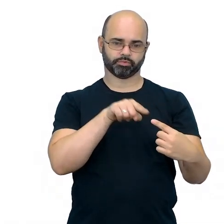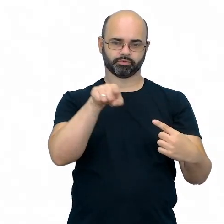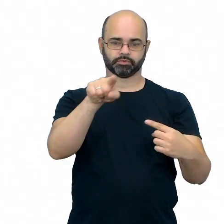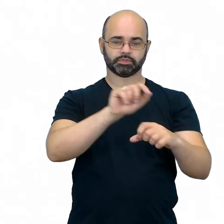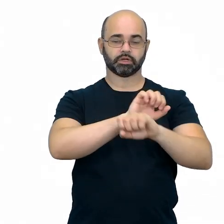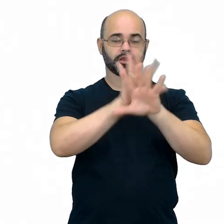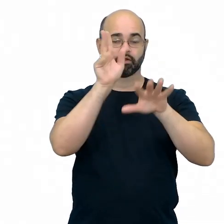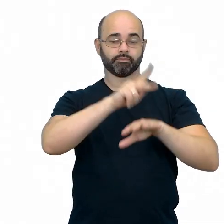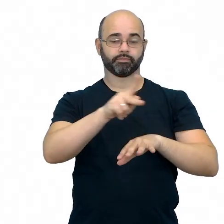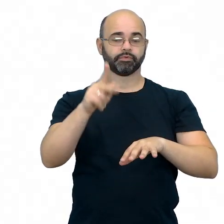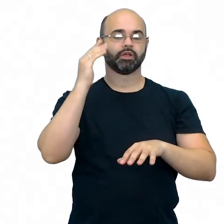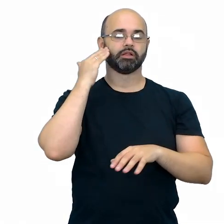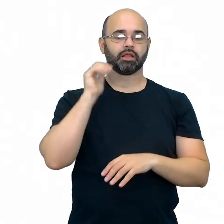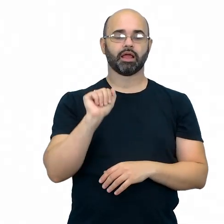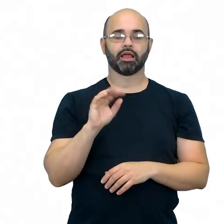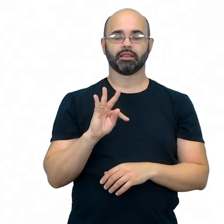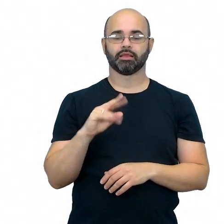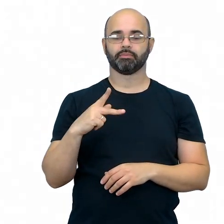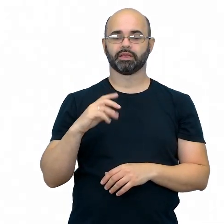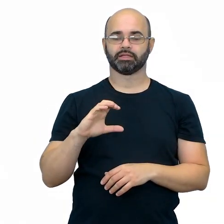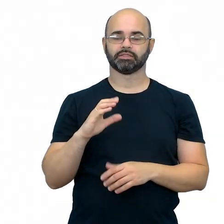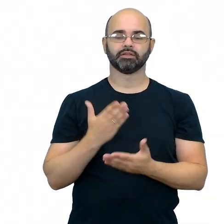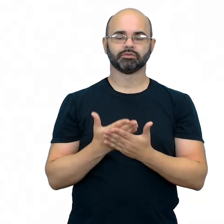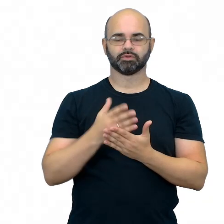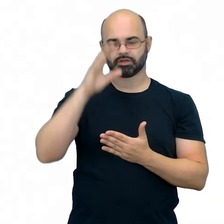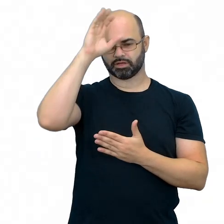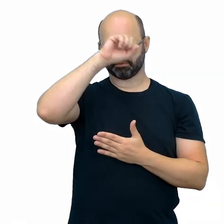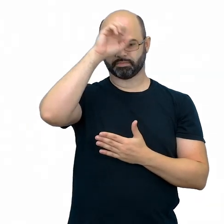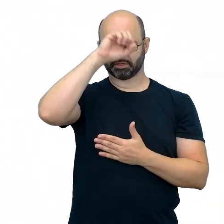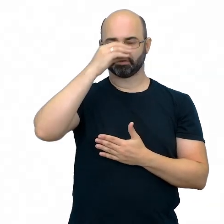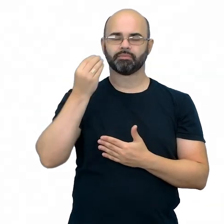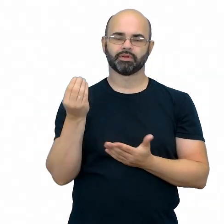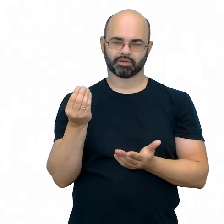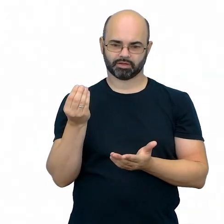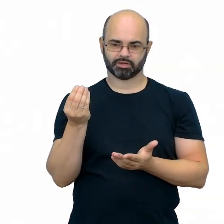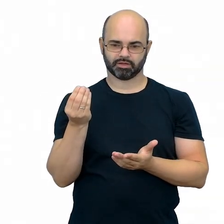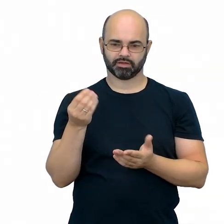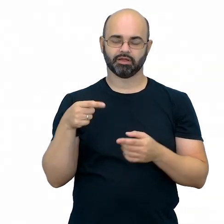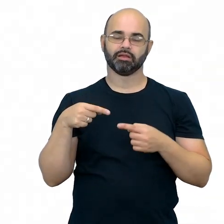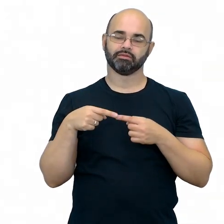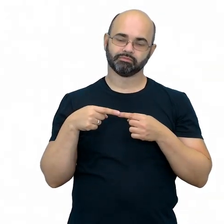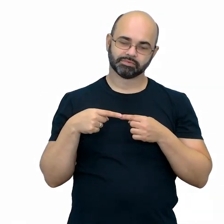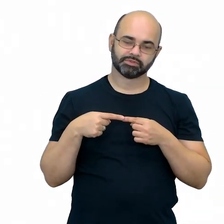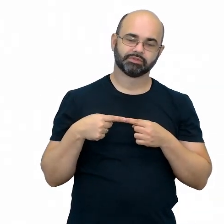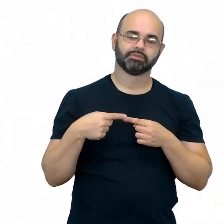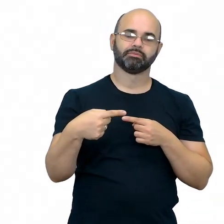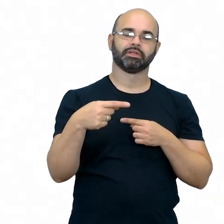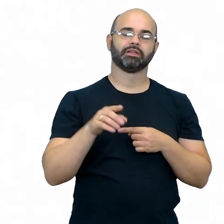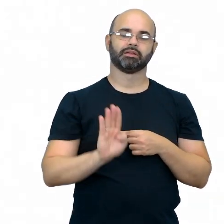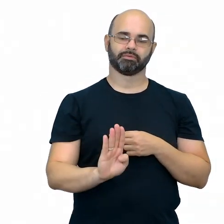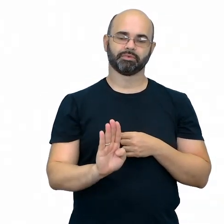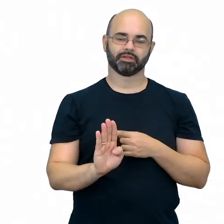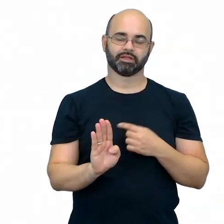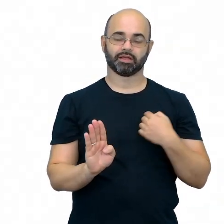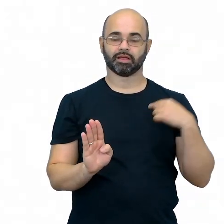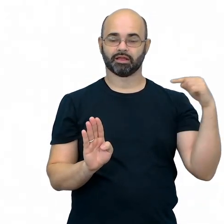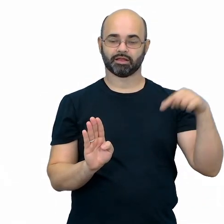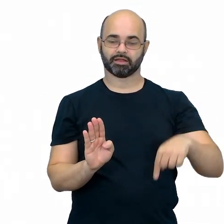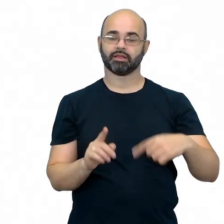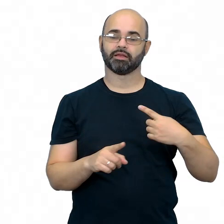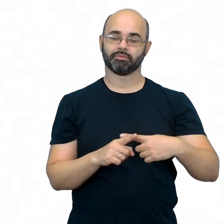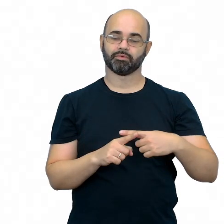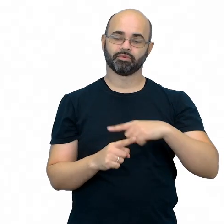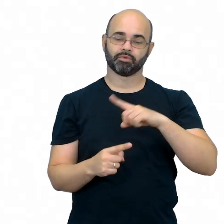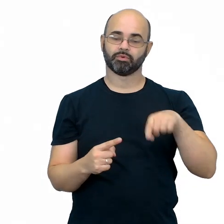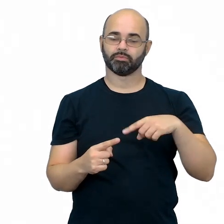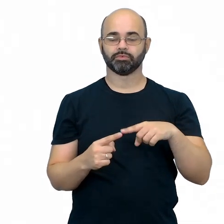esse momento de ATPC, que nós estamos na semana B, esse momento de desdobramento que acontece nas escolas, e os professores estão entre